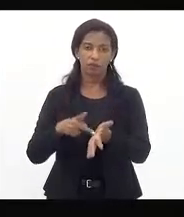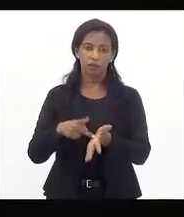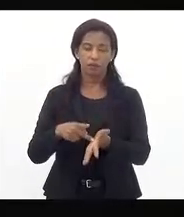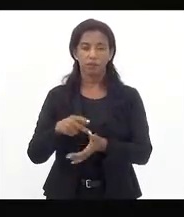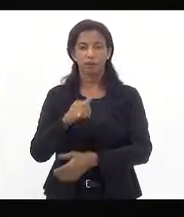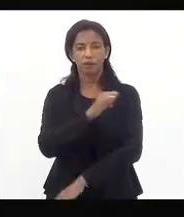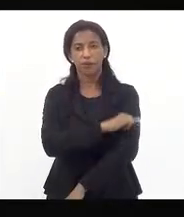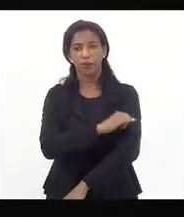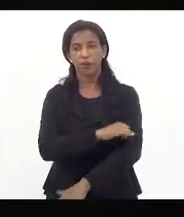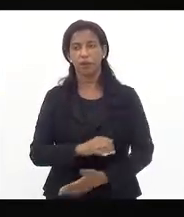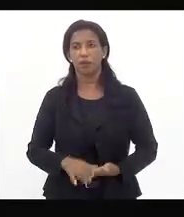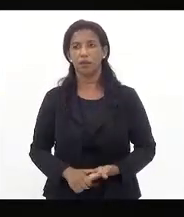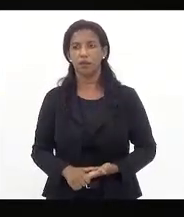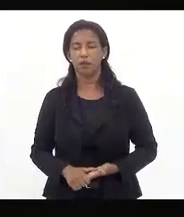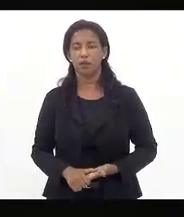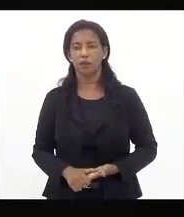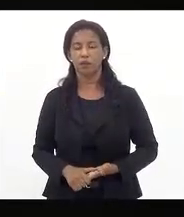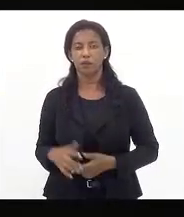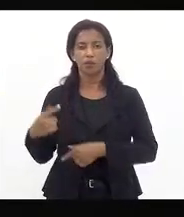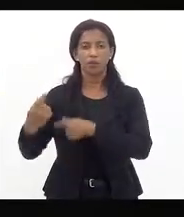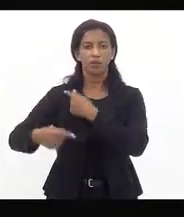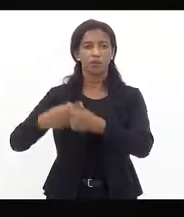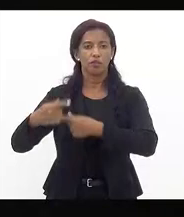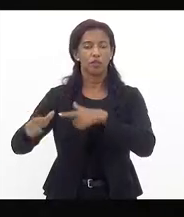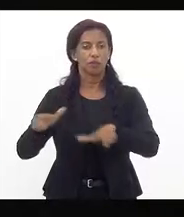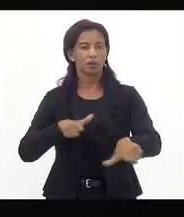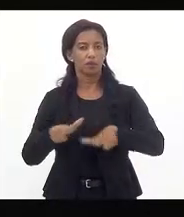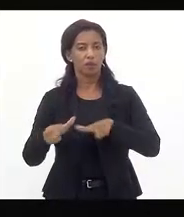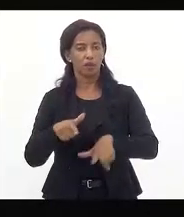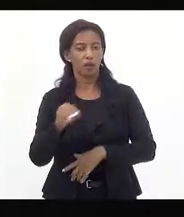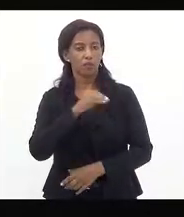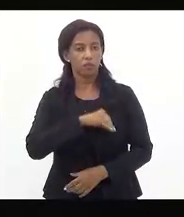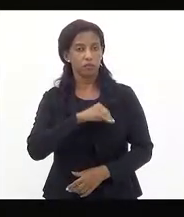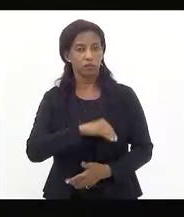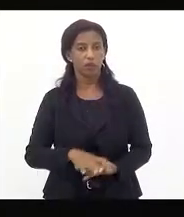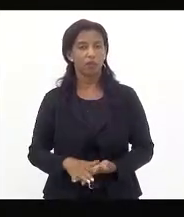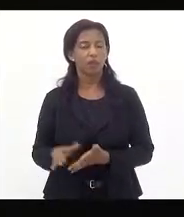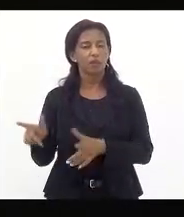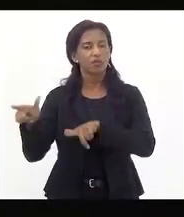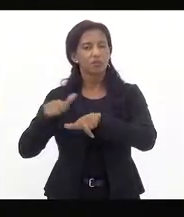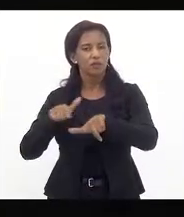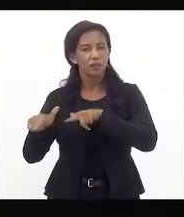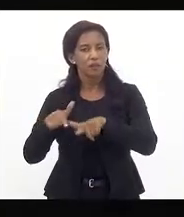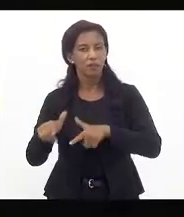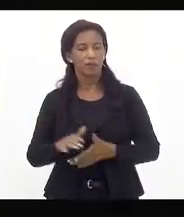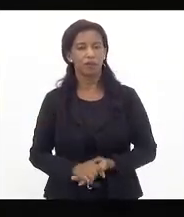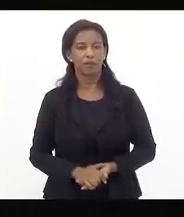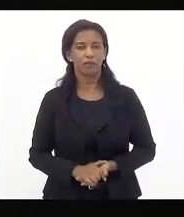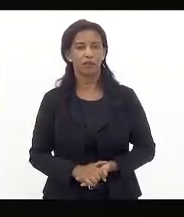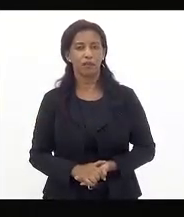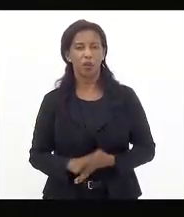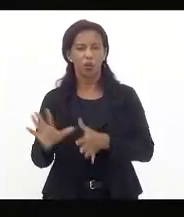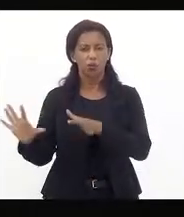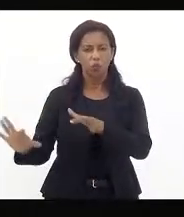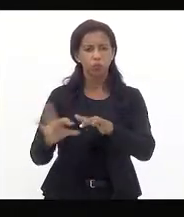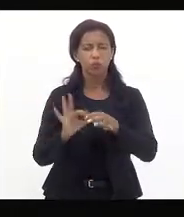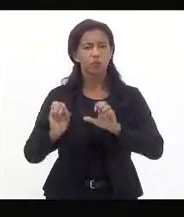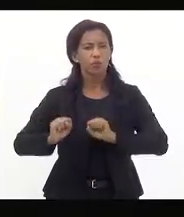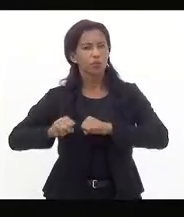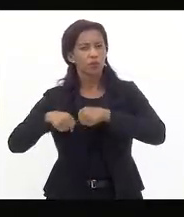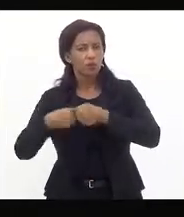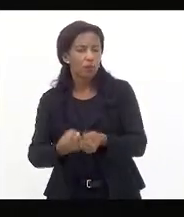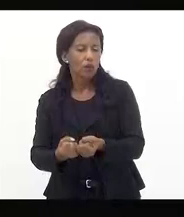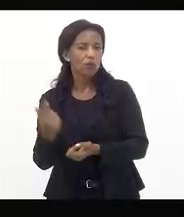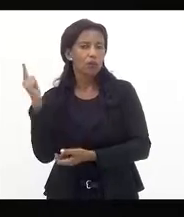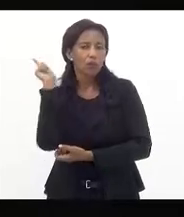pelo Rio de Janeiro, de geração de trabalho e renda, de geração de emprego, unir esforços para que a